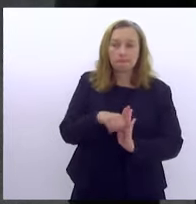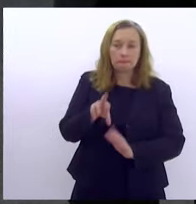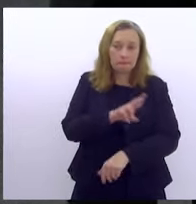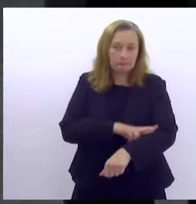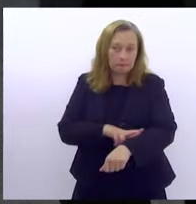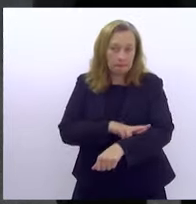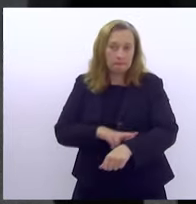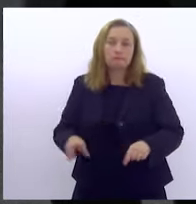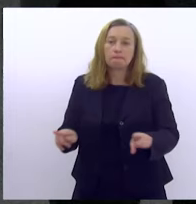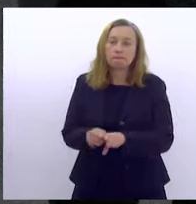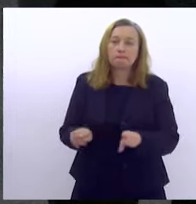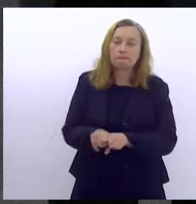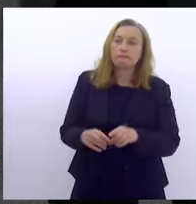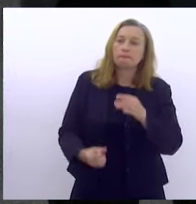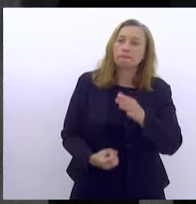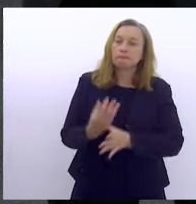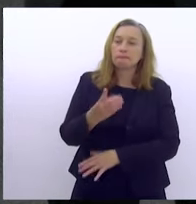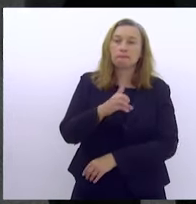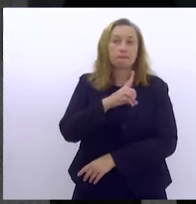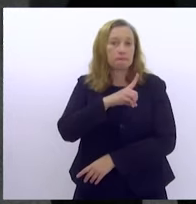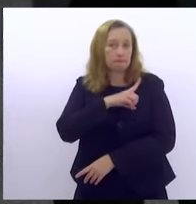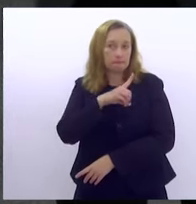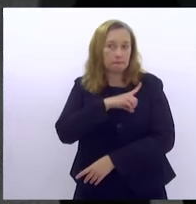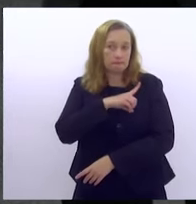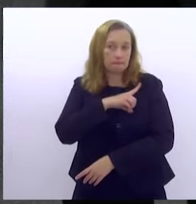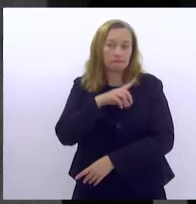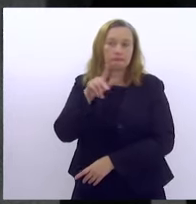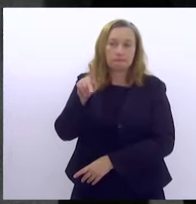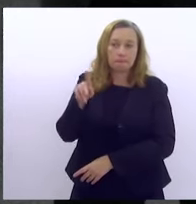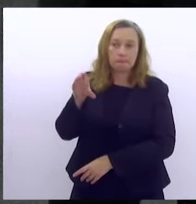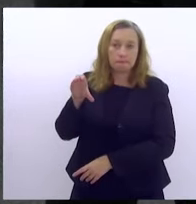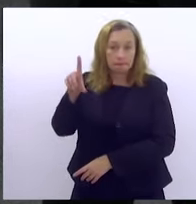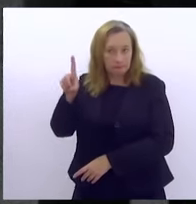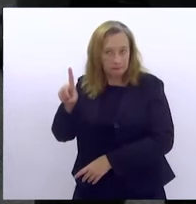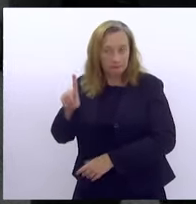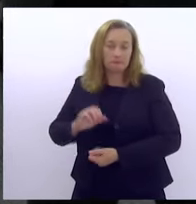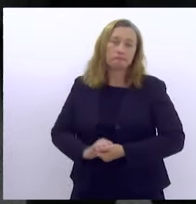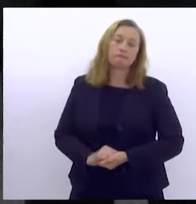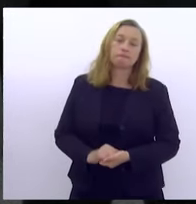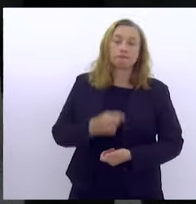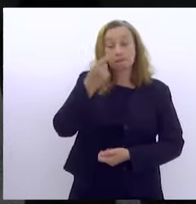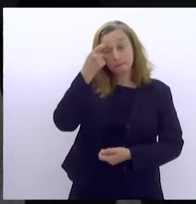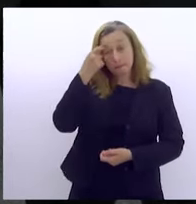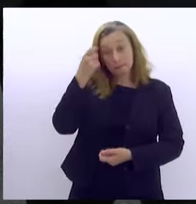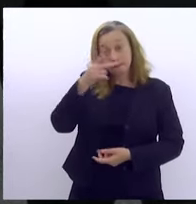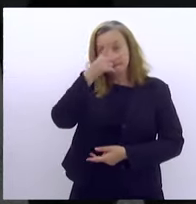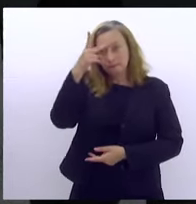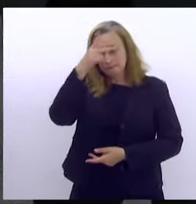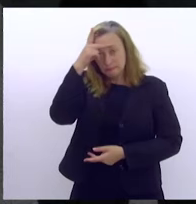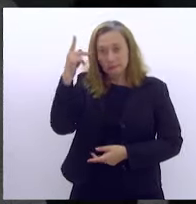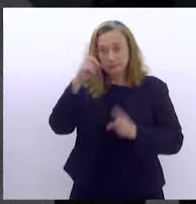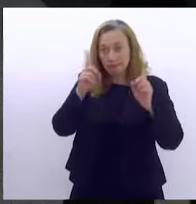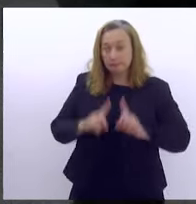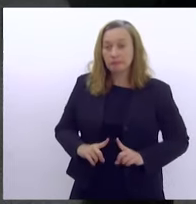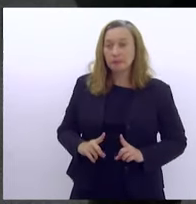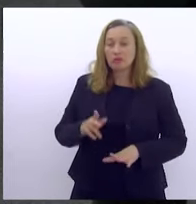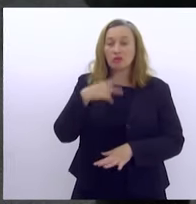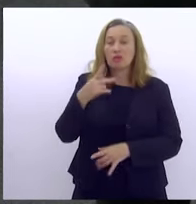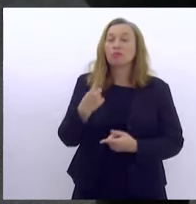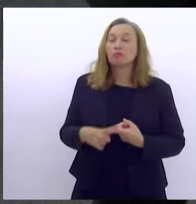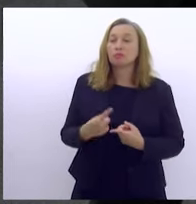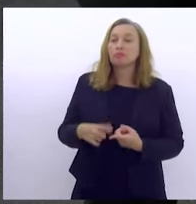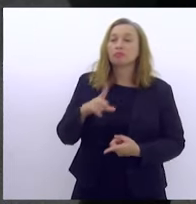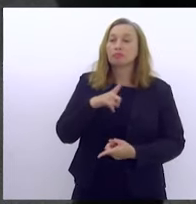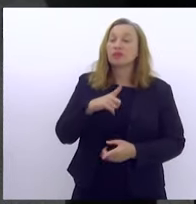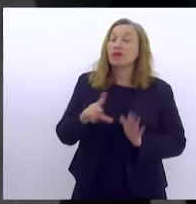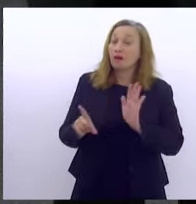também a construção de delegacias relacionadas à pessoa com deficiência. Digo isso porque existe a lei